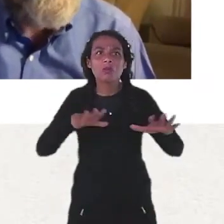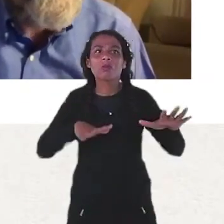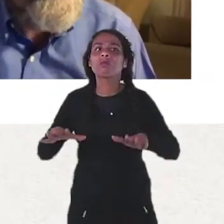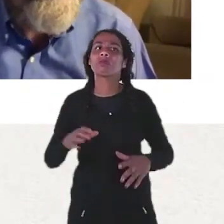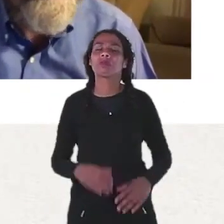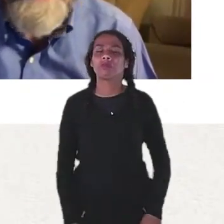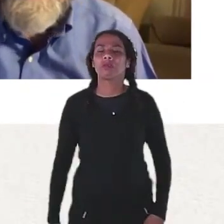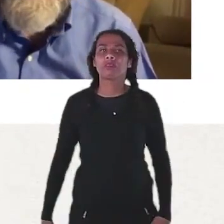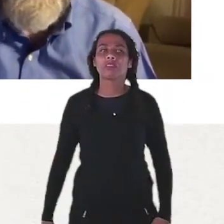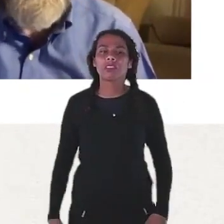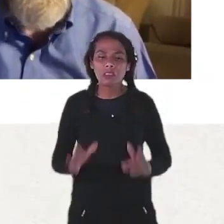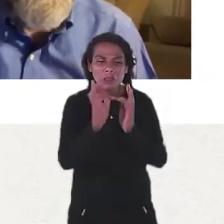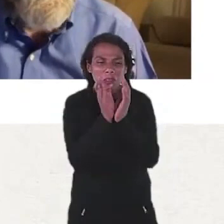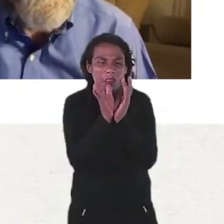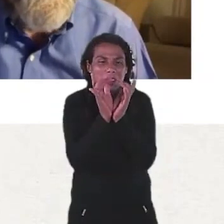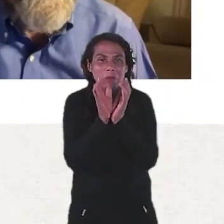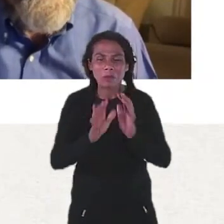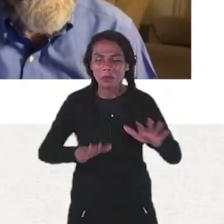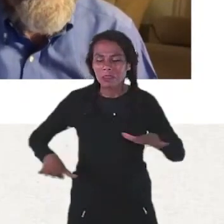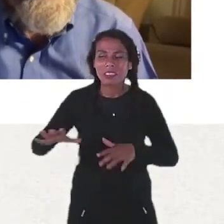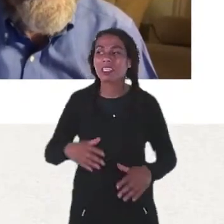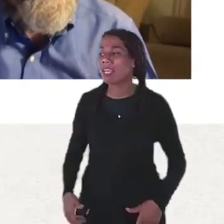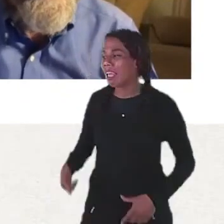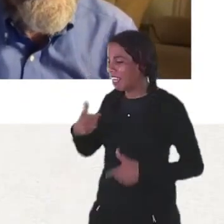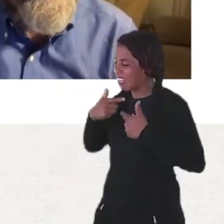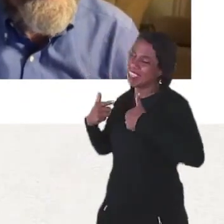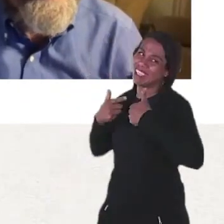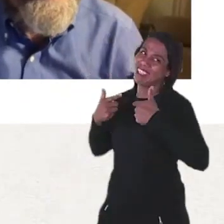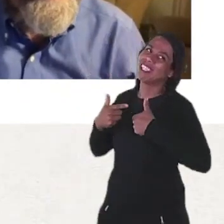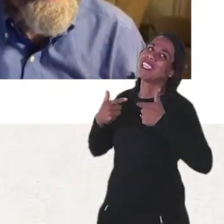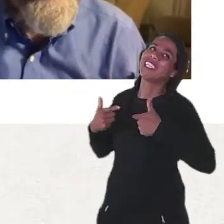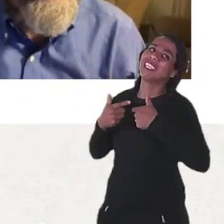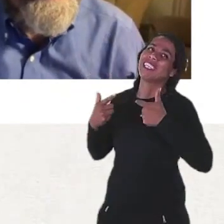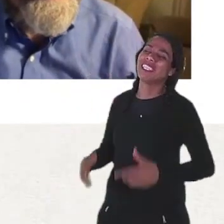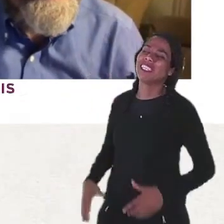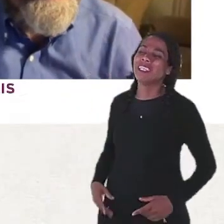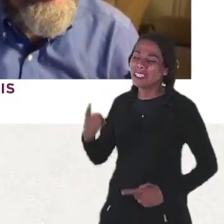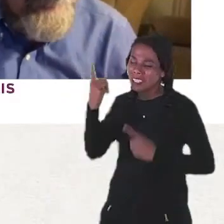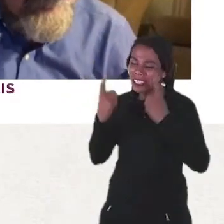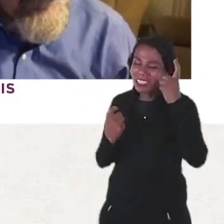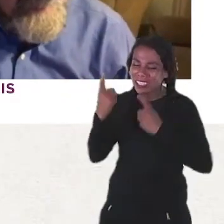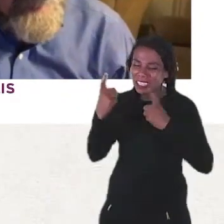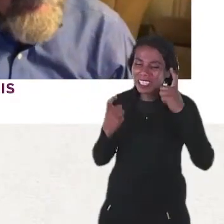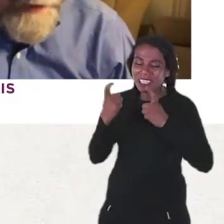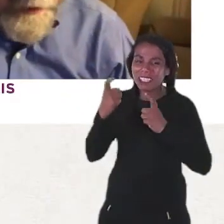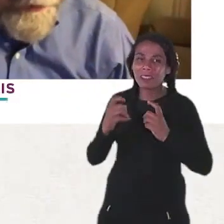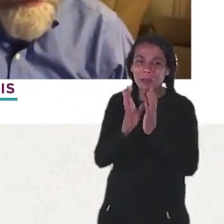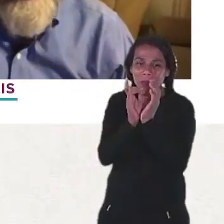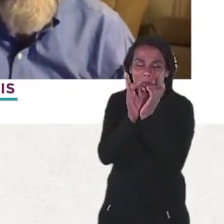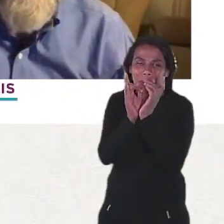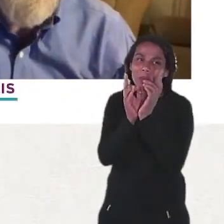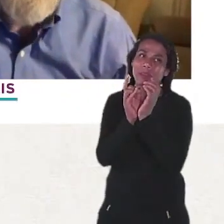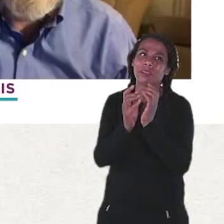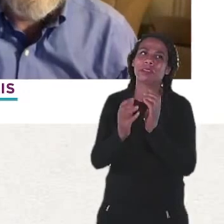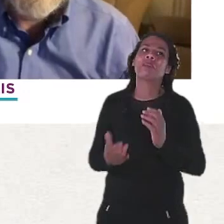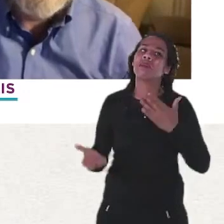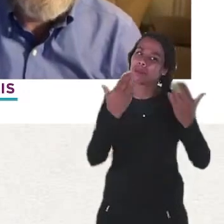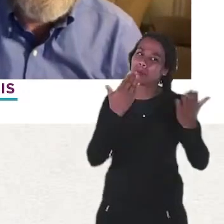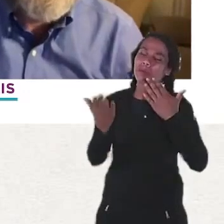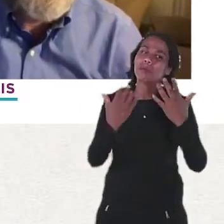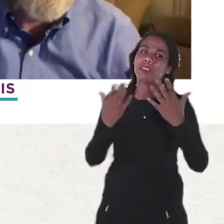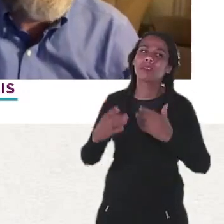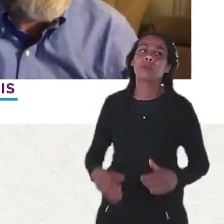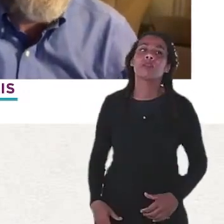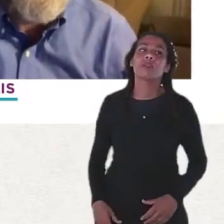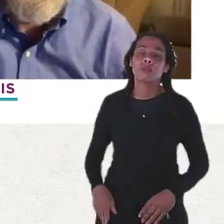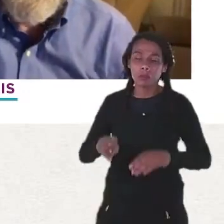cérebro. Eu nunca imaginei que tinha as pipocas dentro do meu cérebro, não, mas eu vou pensar nisso, juro. O som é muito parecido,